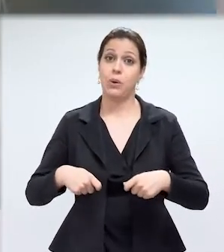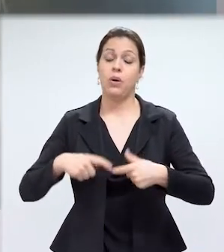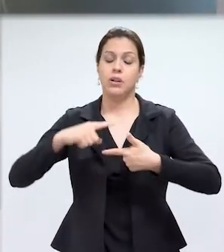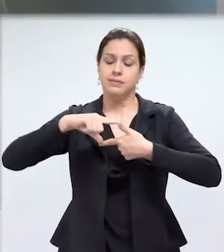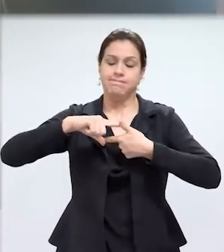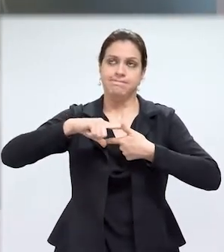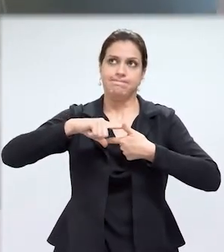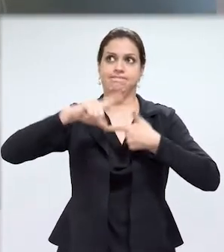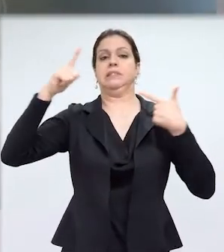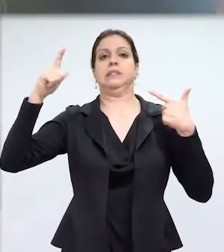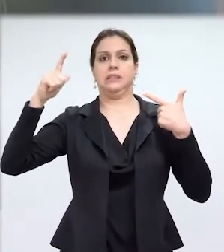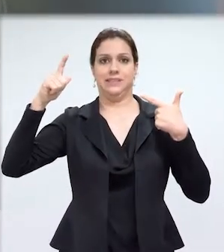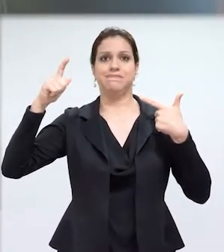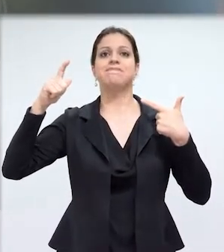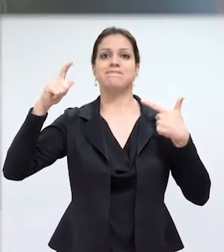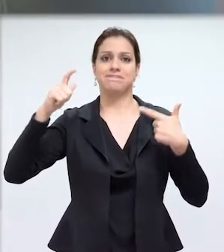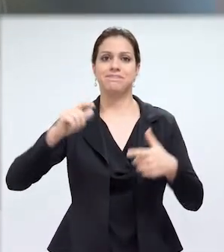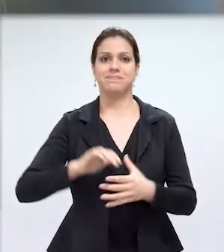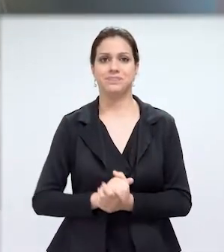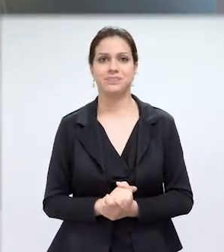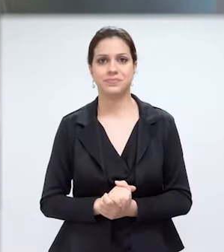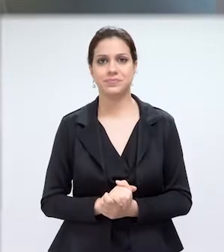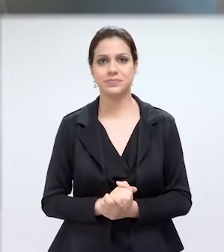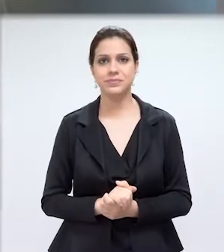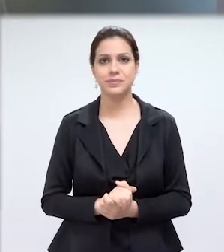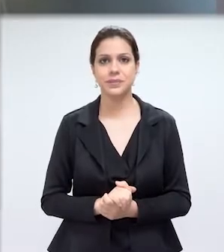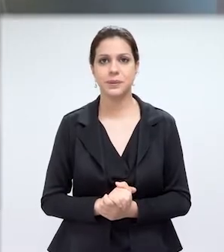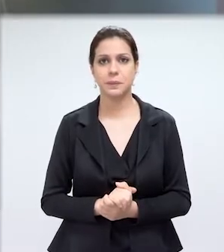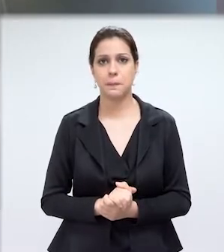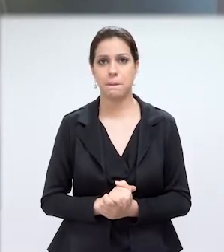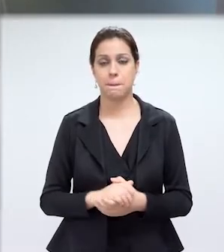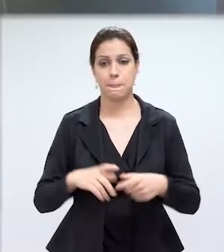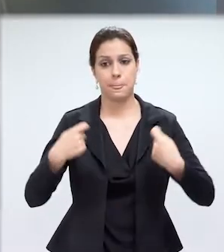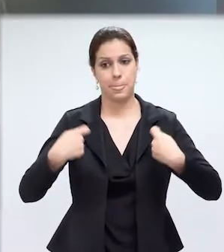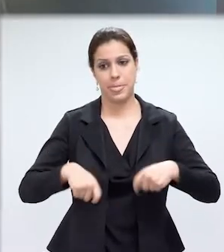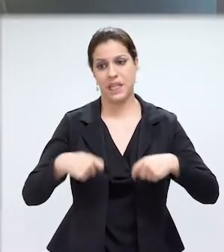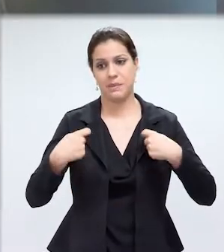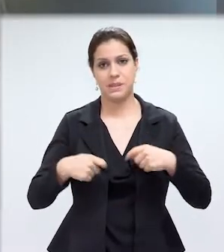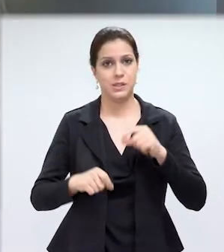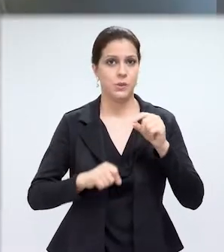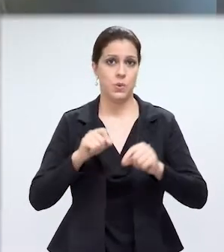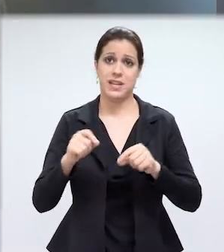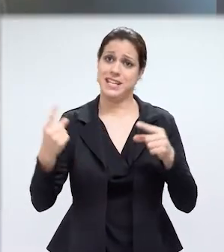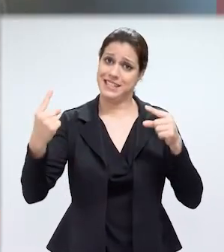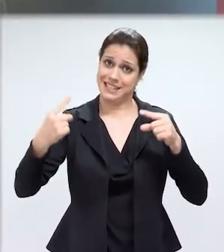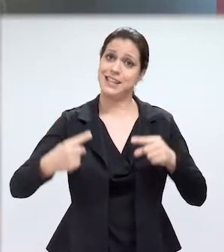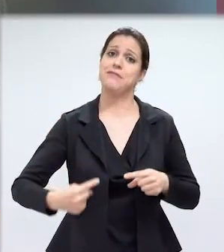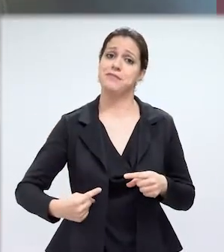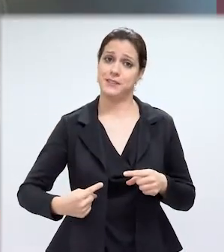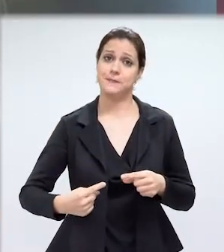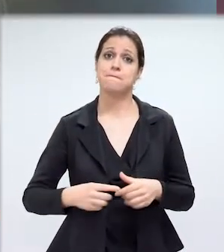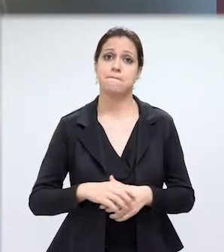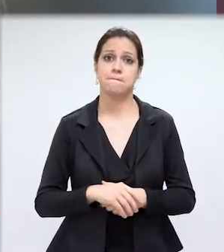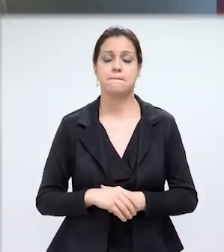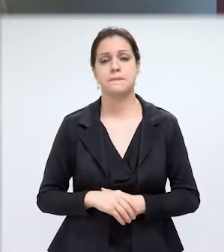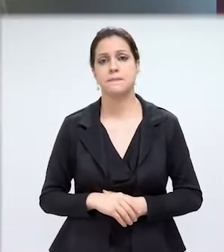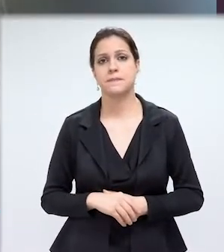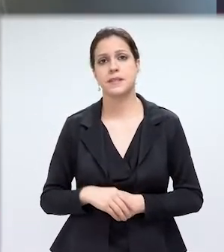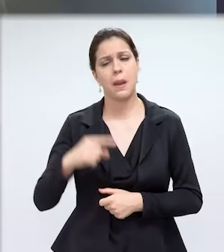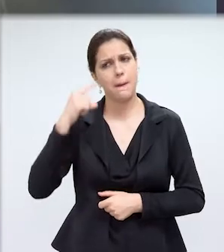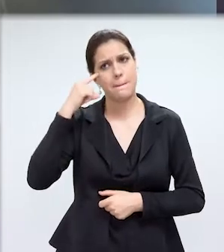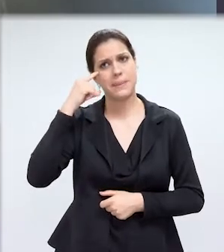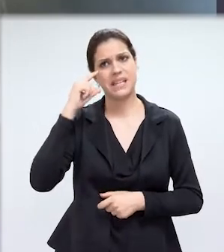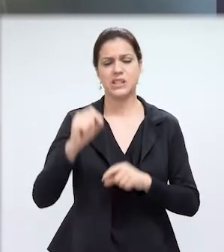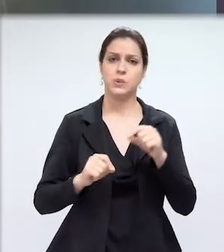que quebrar uma barreira, né? Eles tiveram que quebrar uma barreira e encarar esse